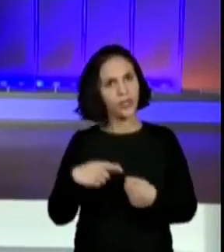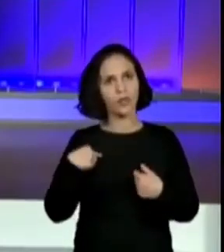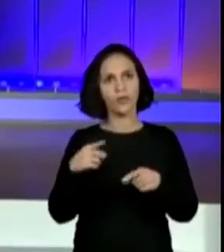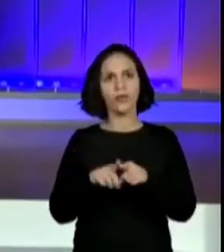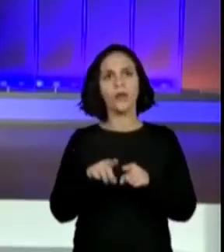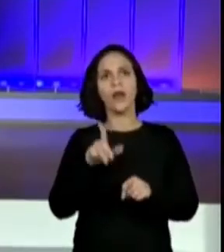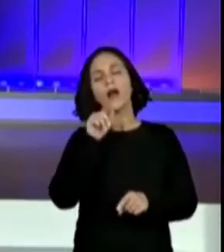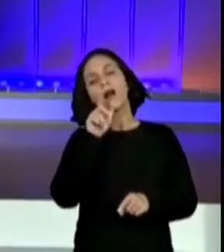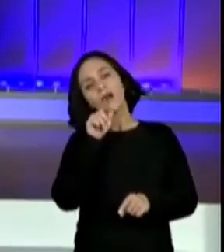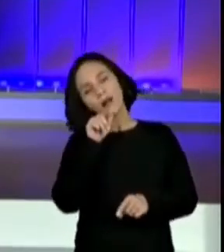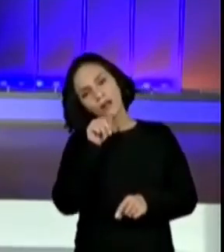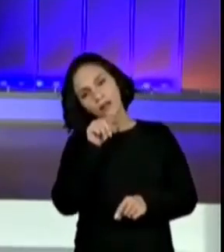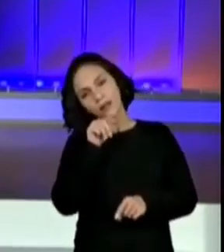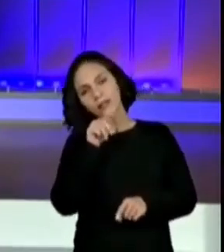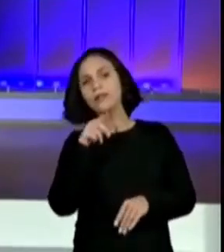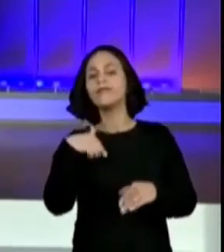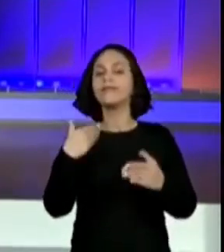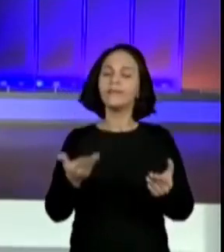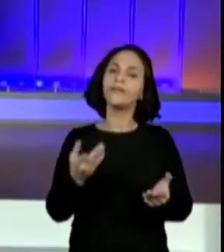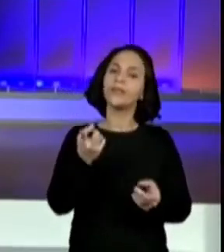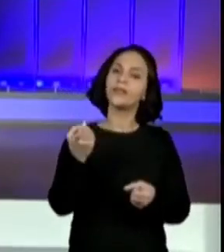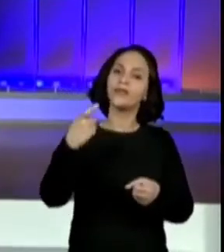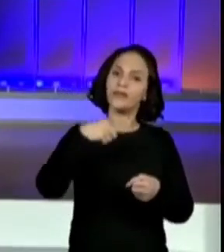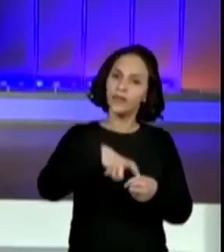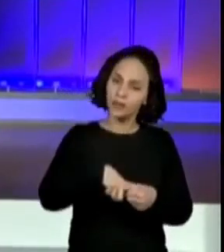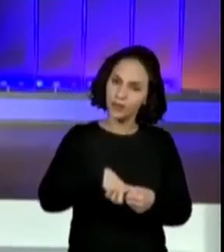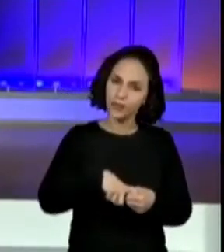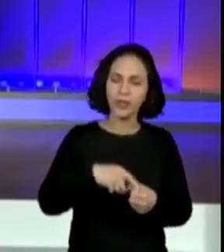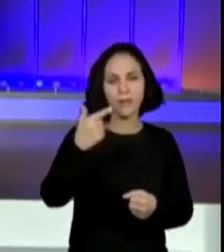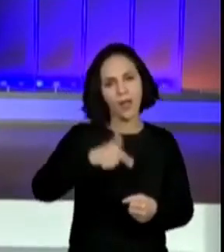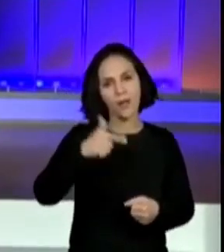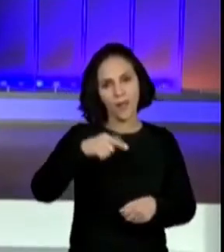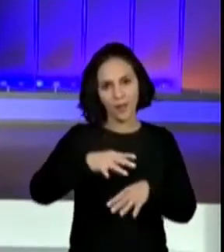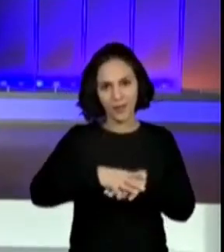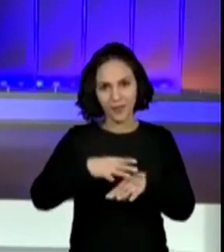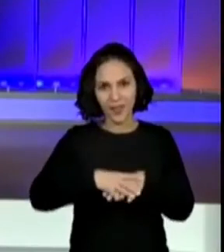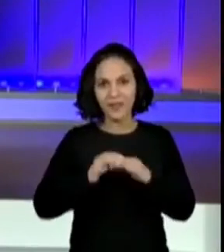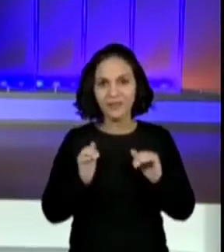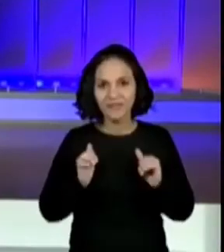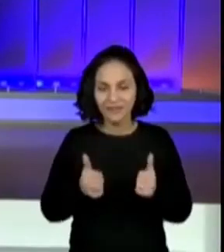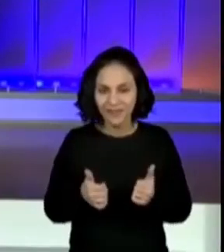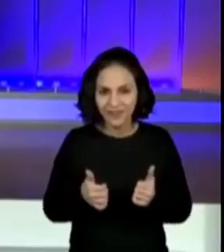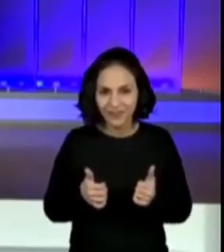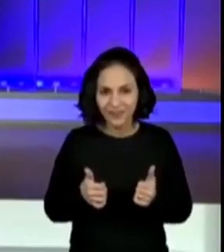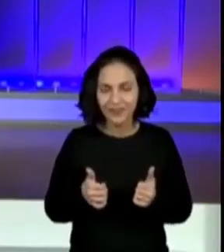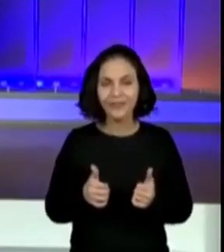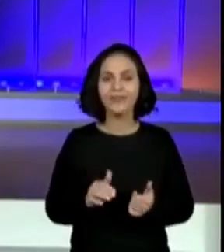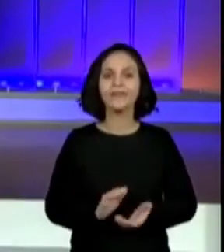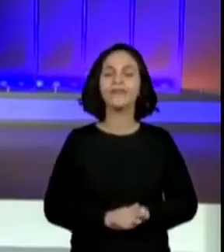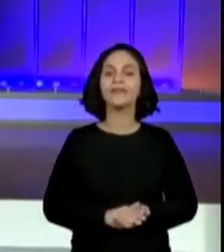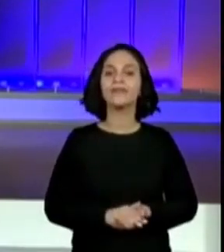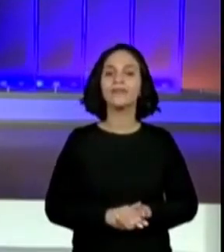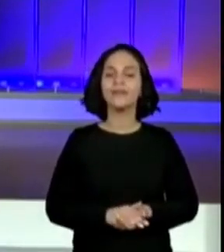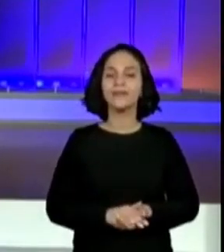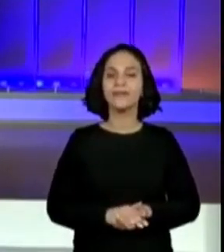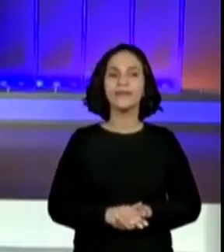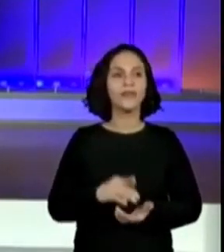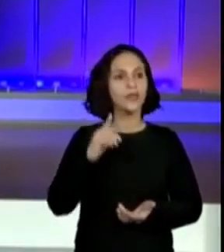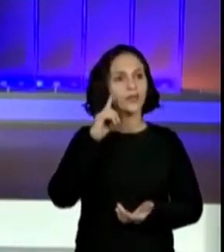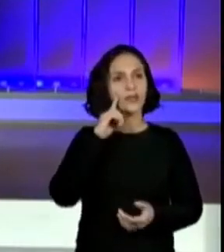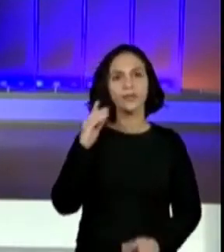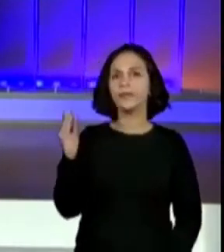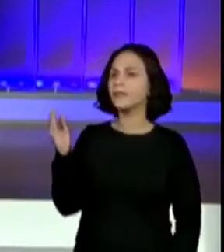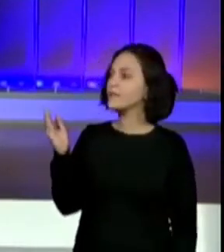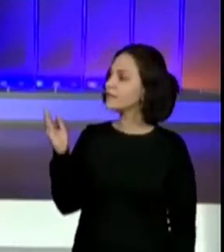eu também vou beber uma água e aí vocês voltam para mais matemática certo então vamos lá aqui ó